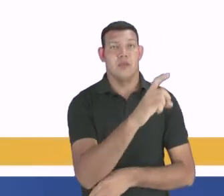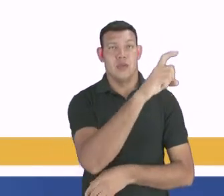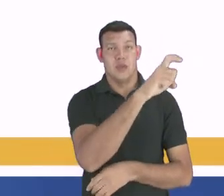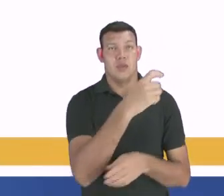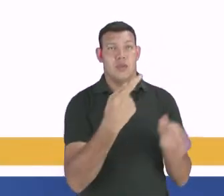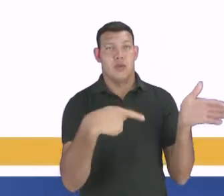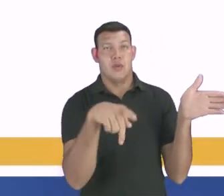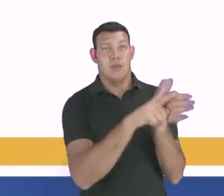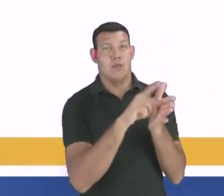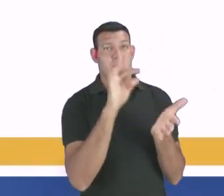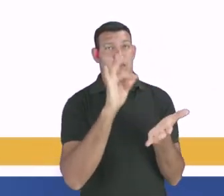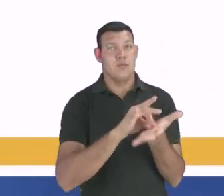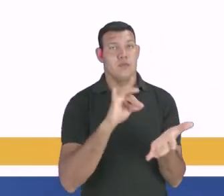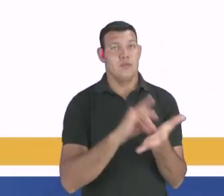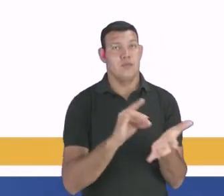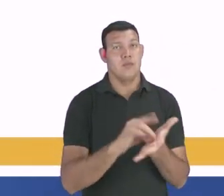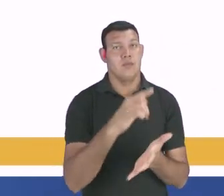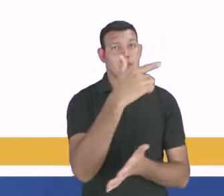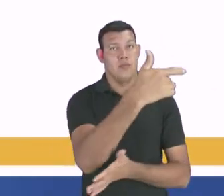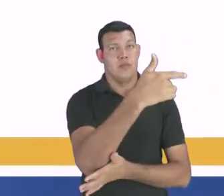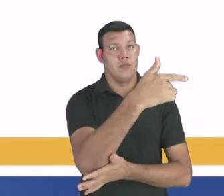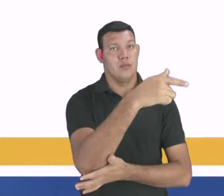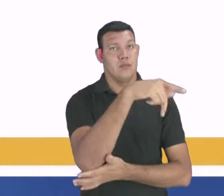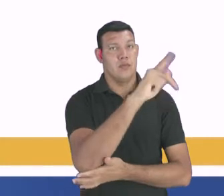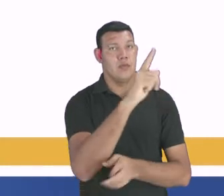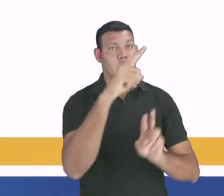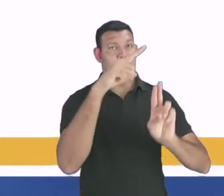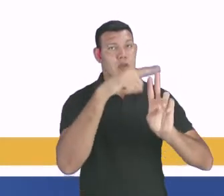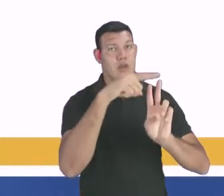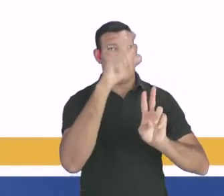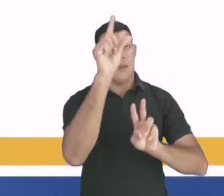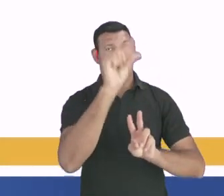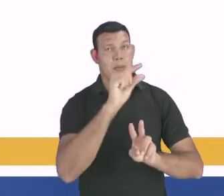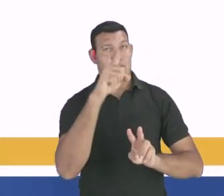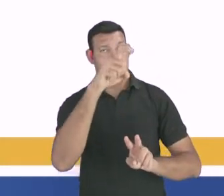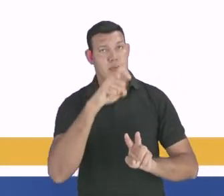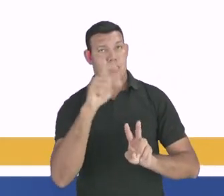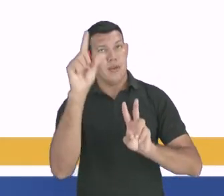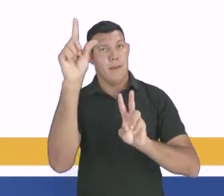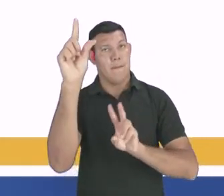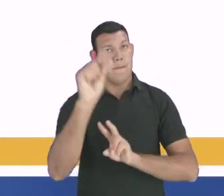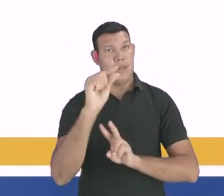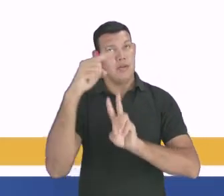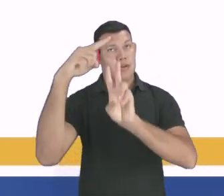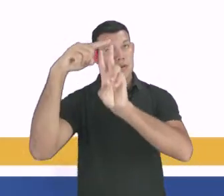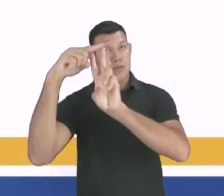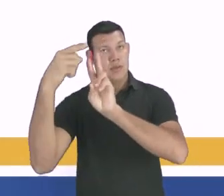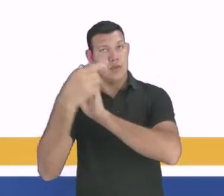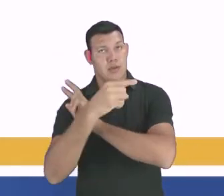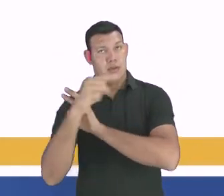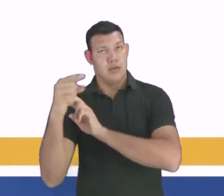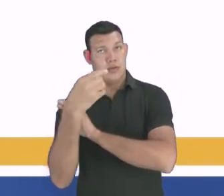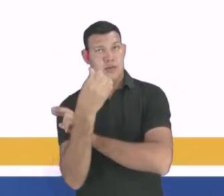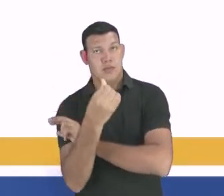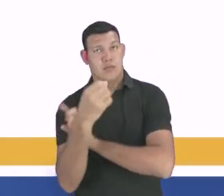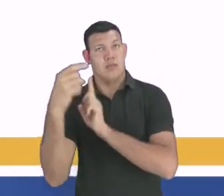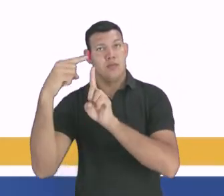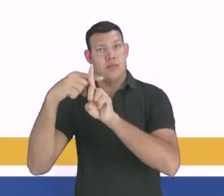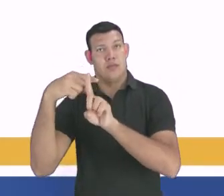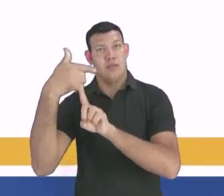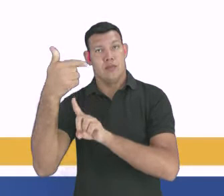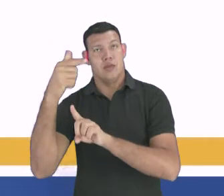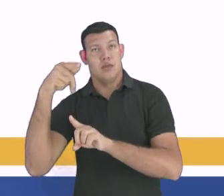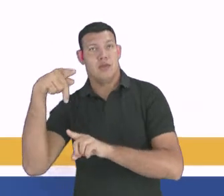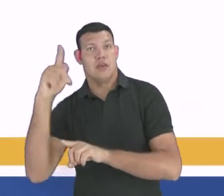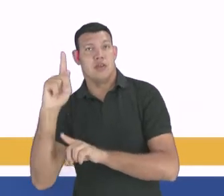que 2kπ é menor ou igual que x e menor ou igual que π sobre 6, mais 2kπ.